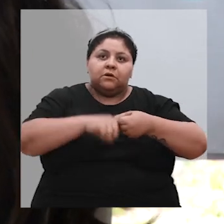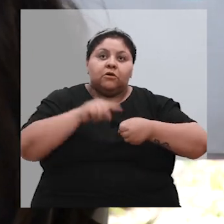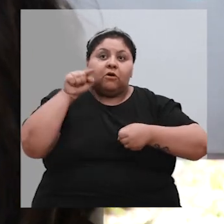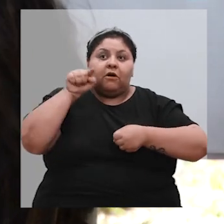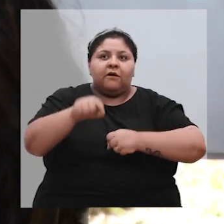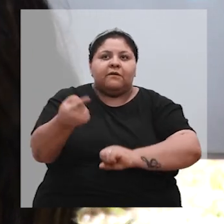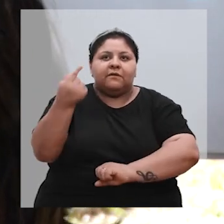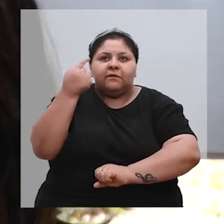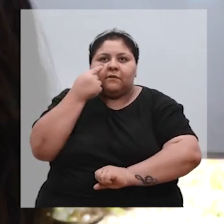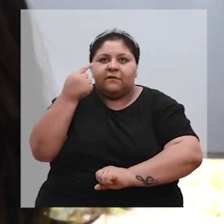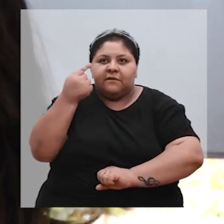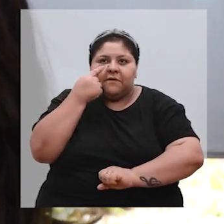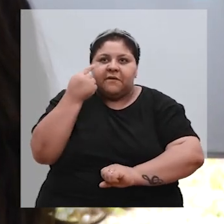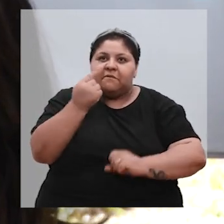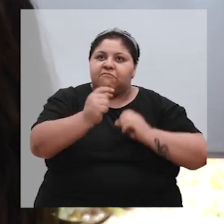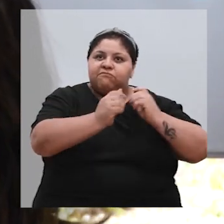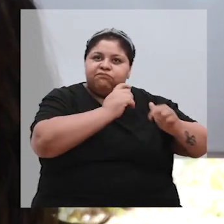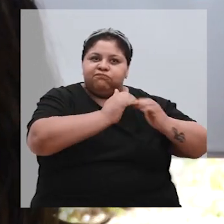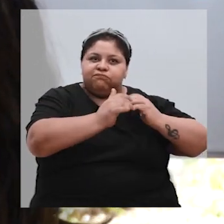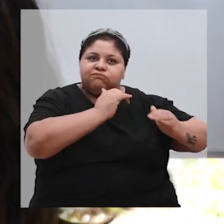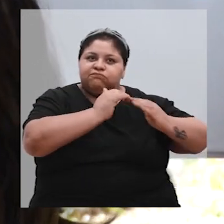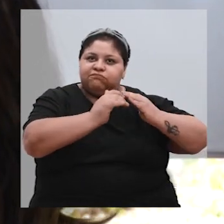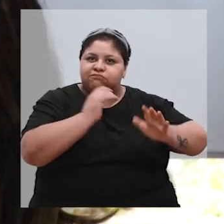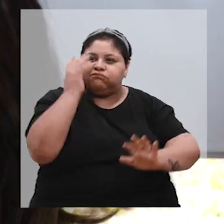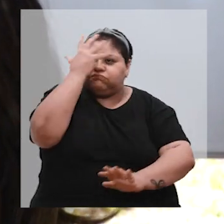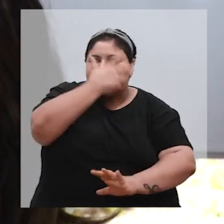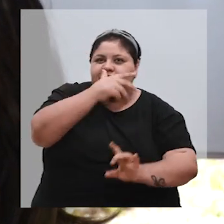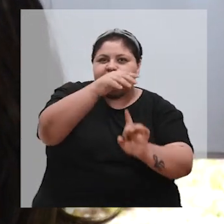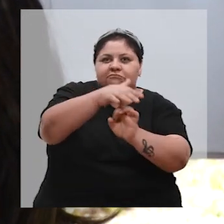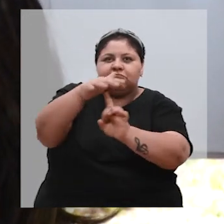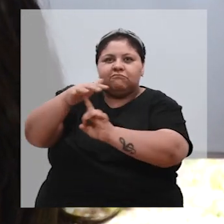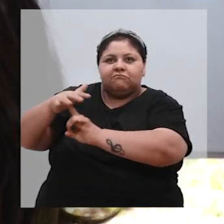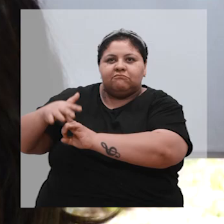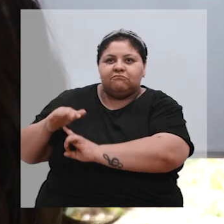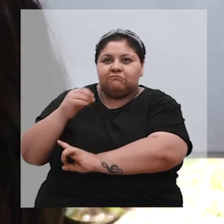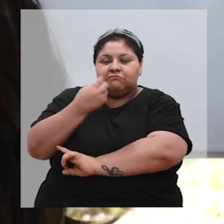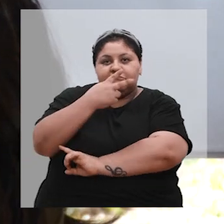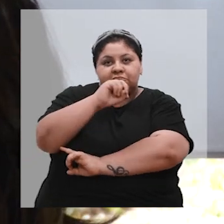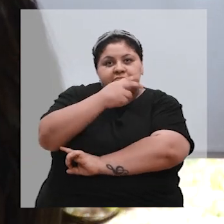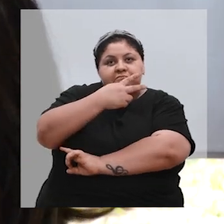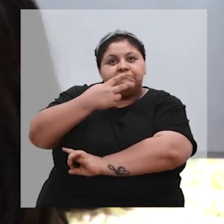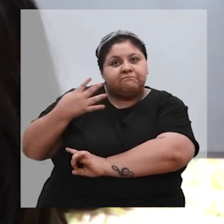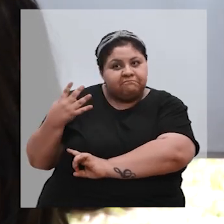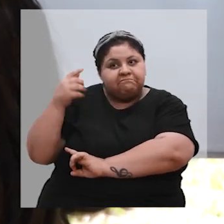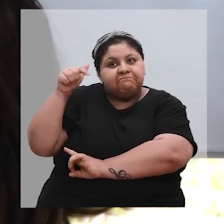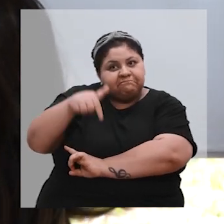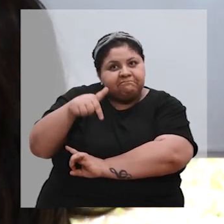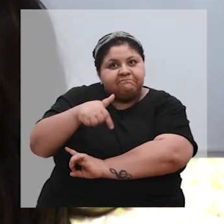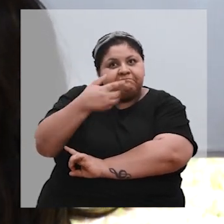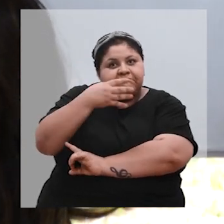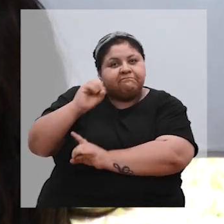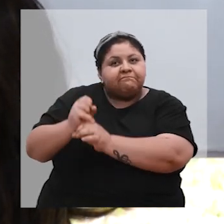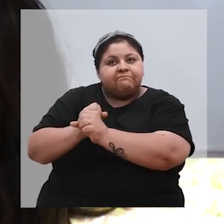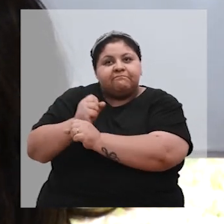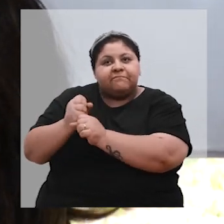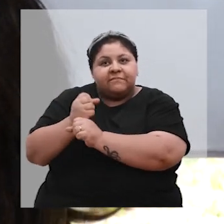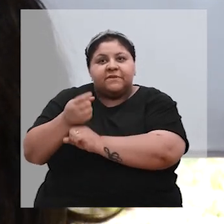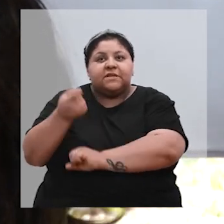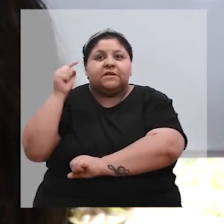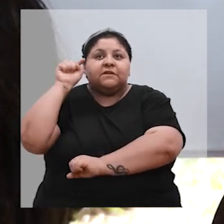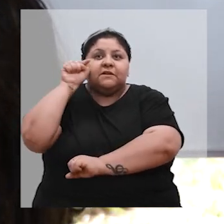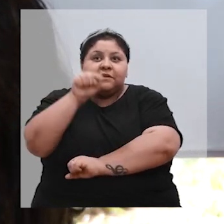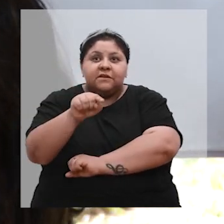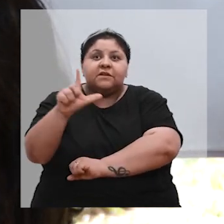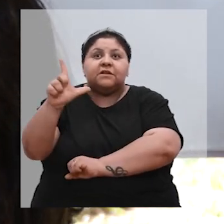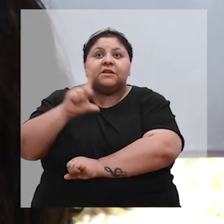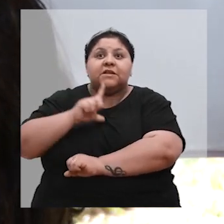Voltando, então, vocês viram, gente, como tá bonita a nossa Feira do Livro de 2024, a 40ª edição da Feira do Livro de Caxias do Sul.